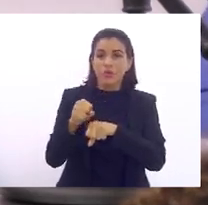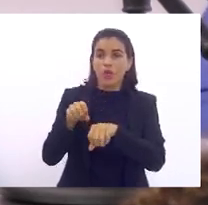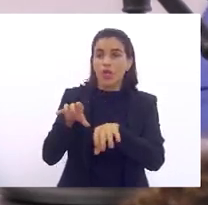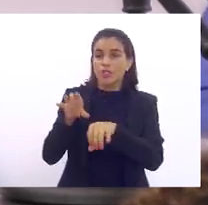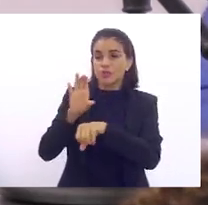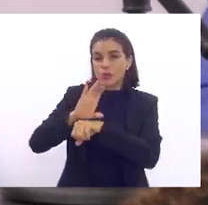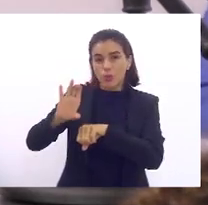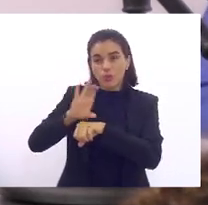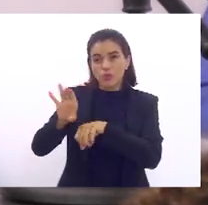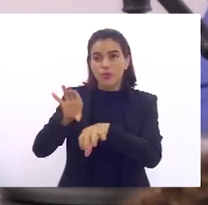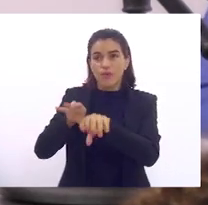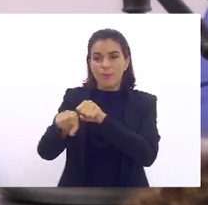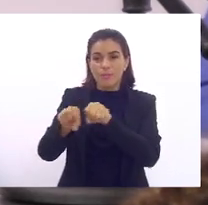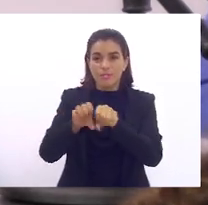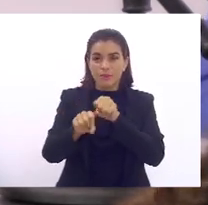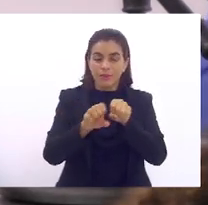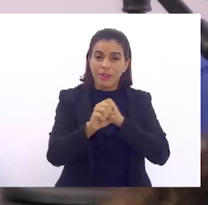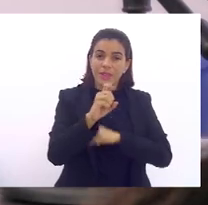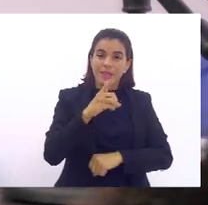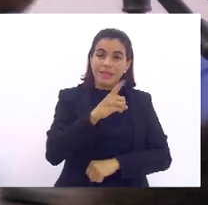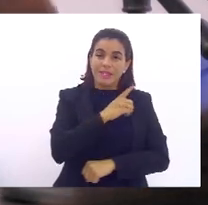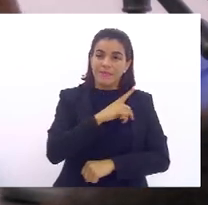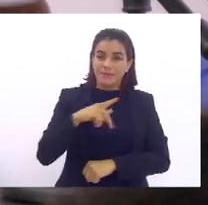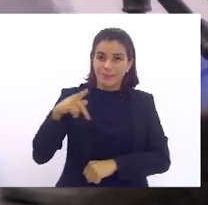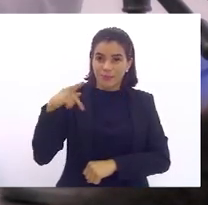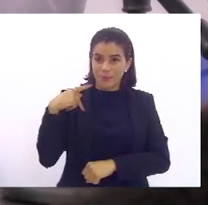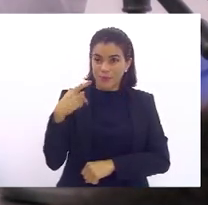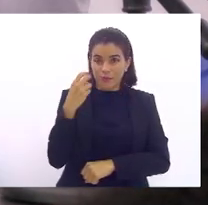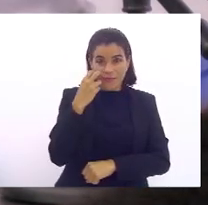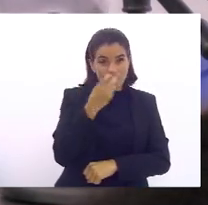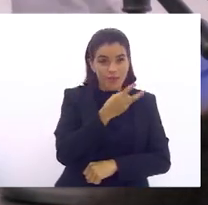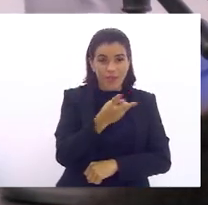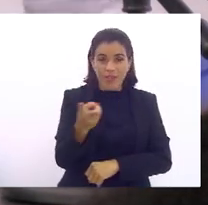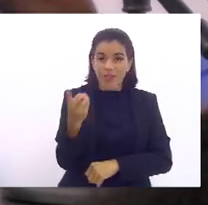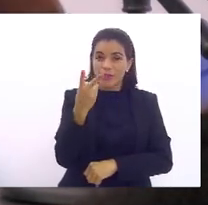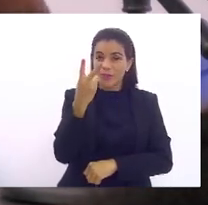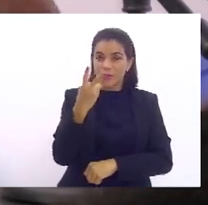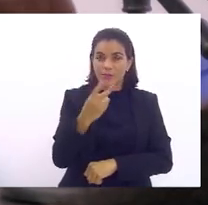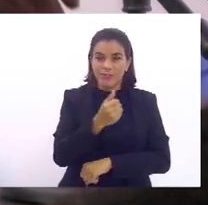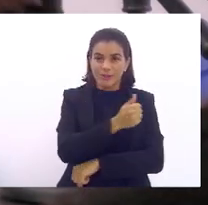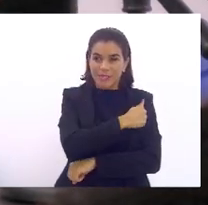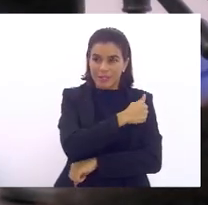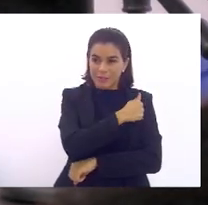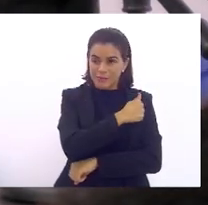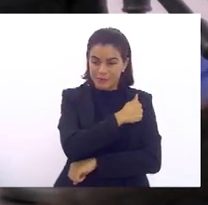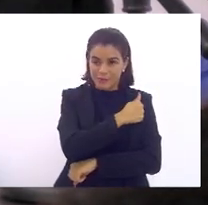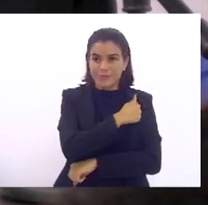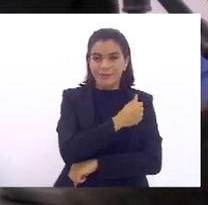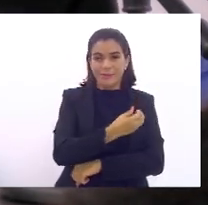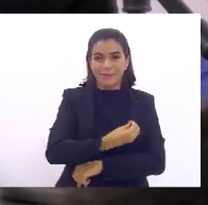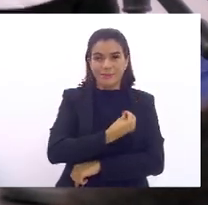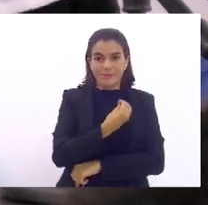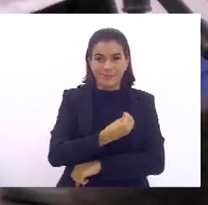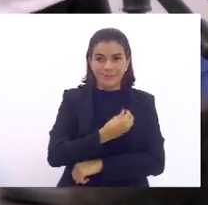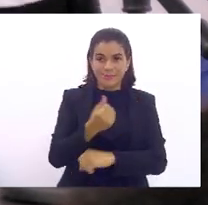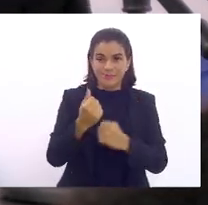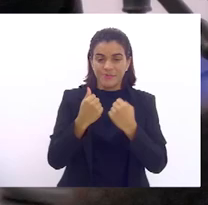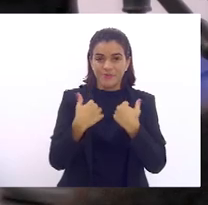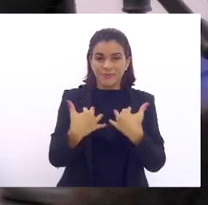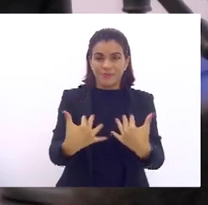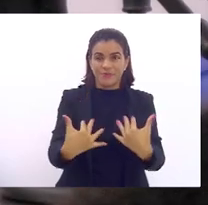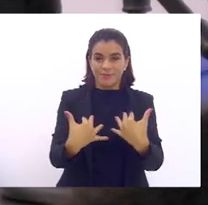populares e eu tenho prazer hoje de ver duas alunas aqui né Eh participando dessa dessa